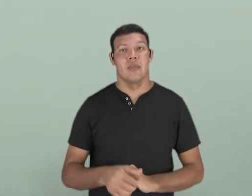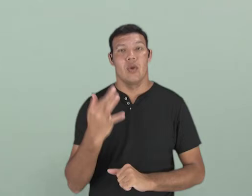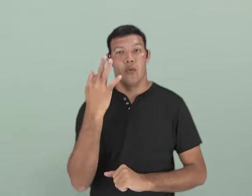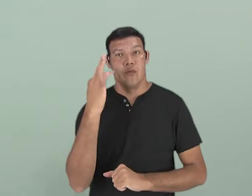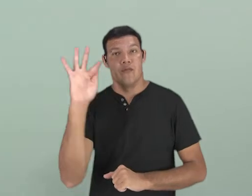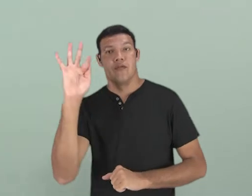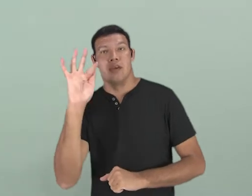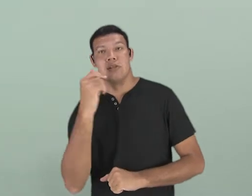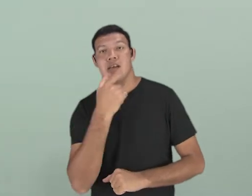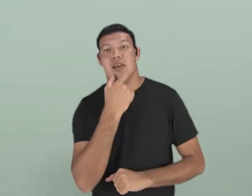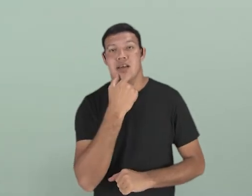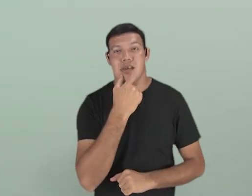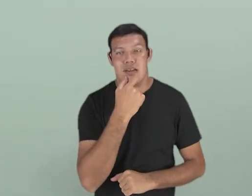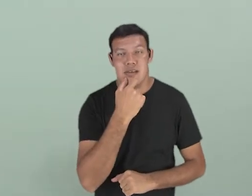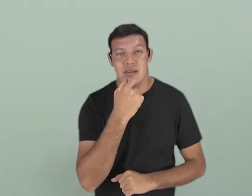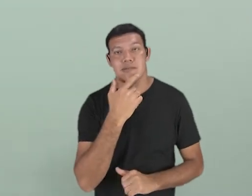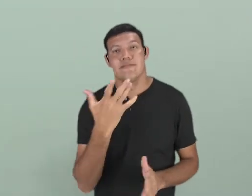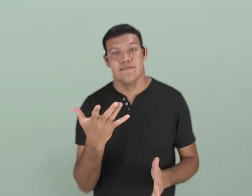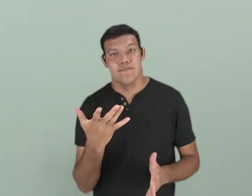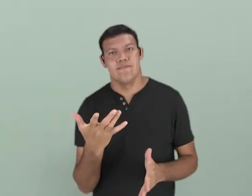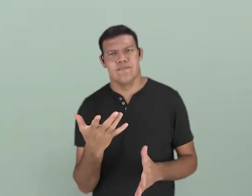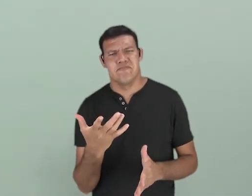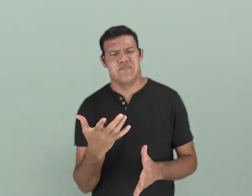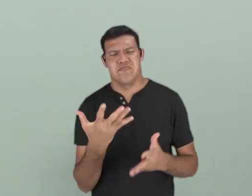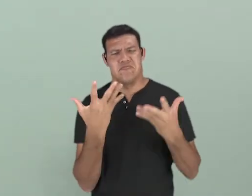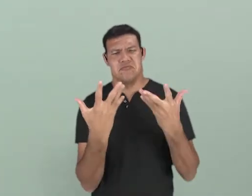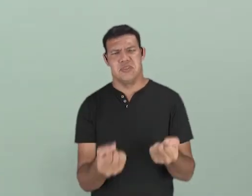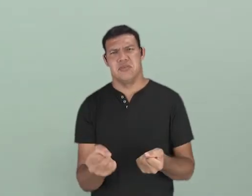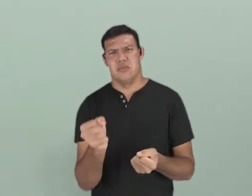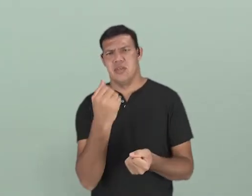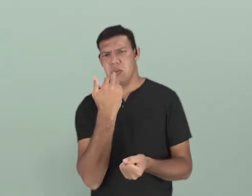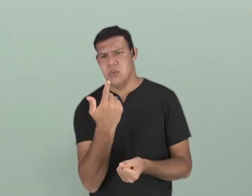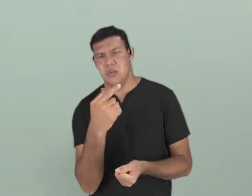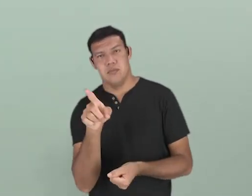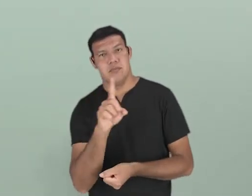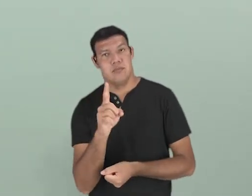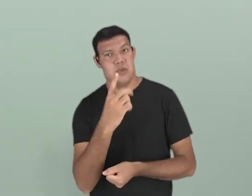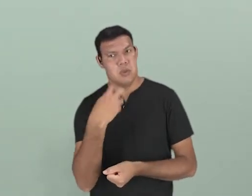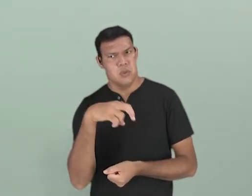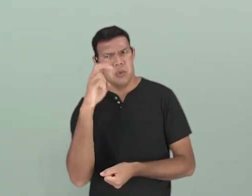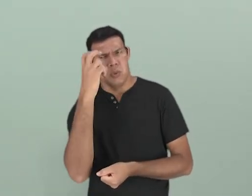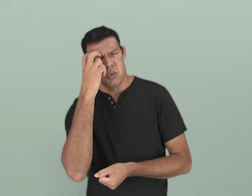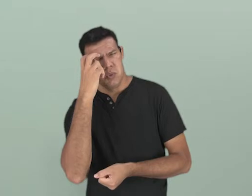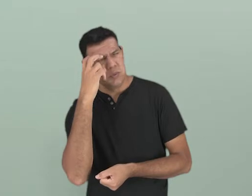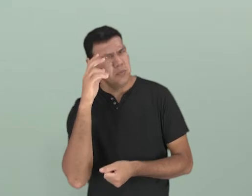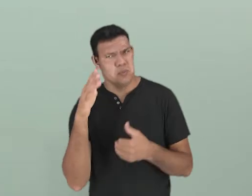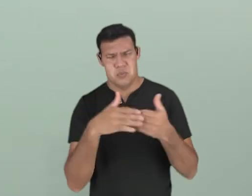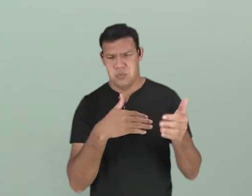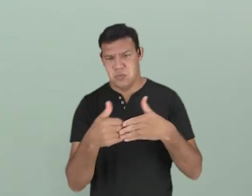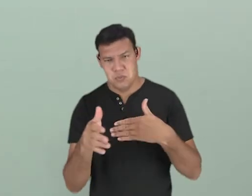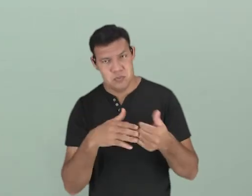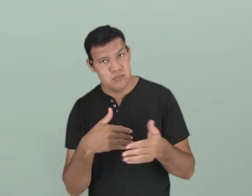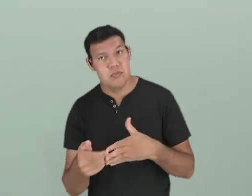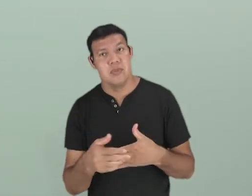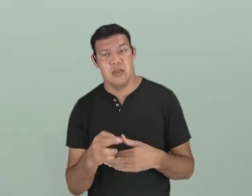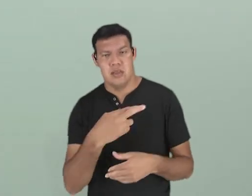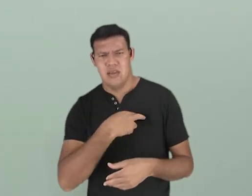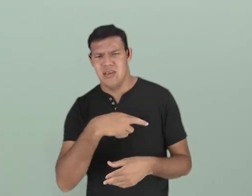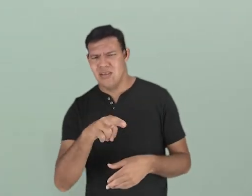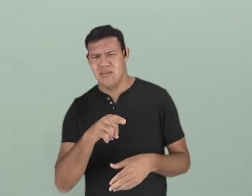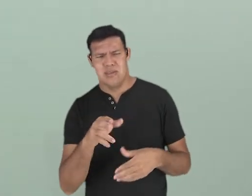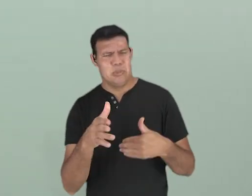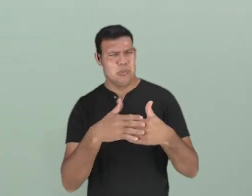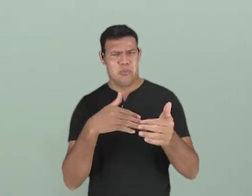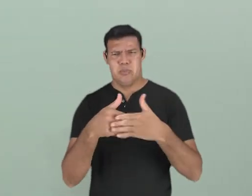ter o inglês, então não foi levado em consideração também o idioma e a cultura e outras coisas mais, a religião, nada disso